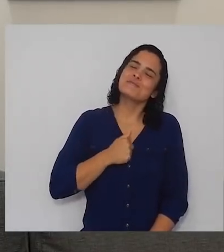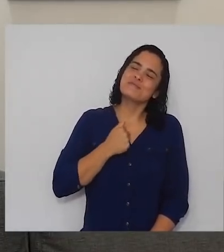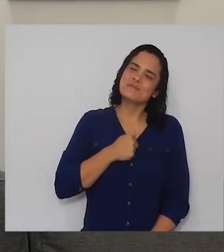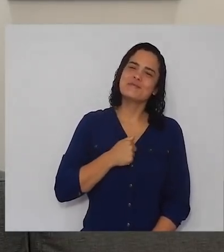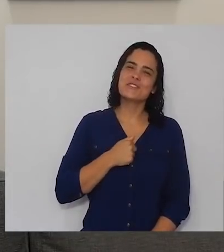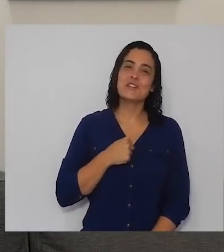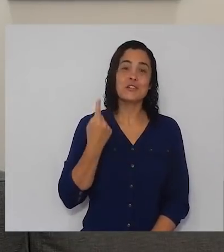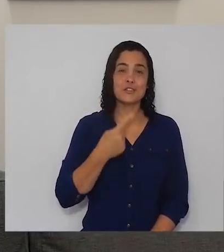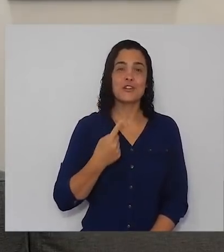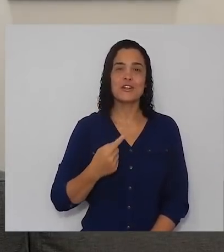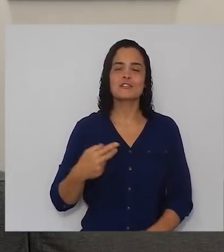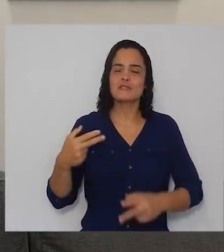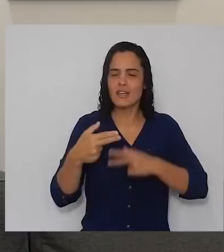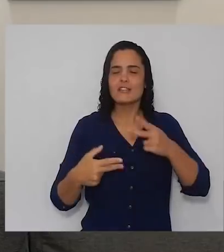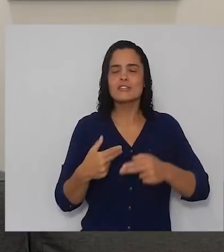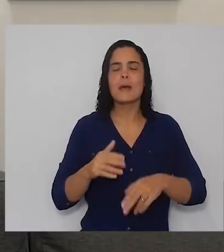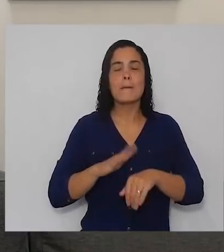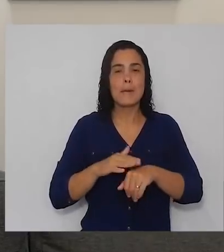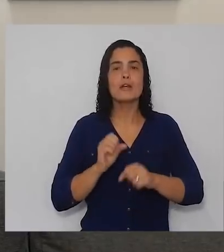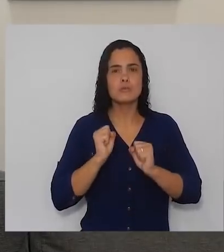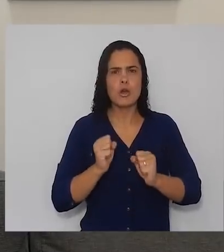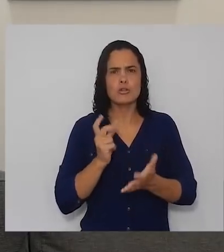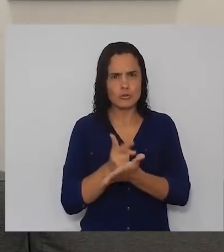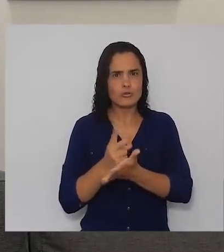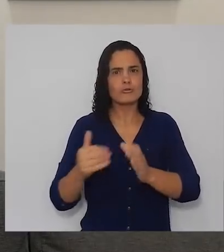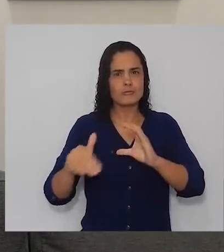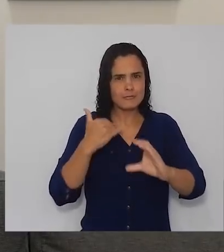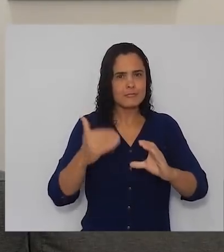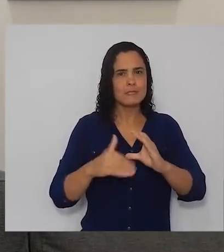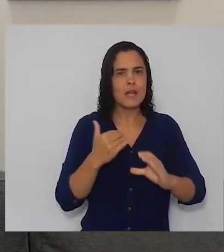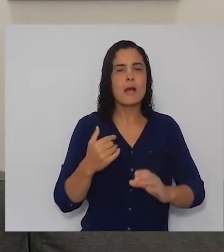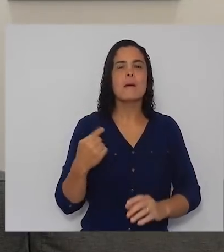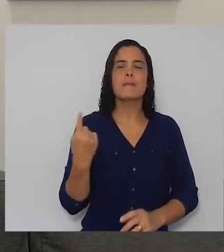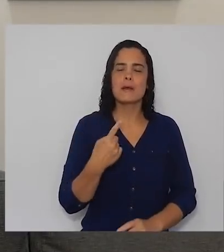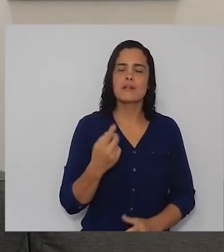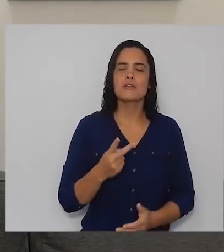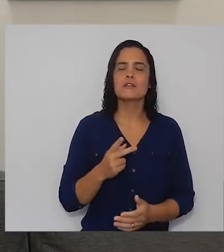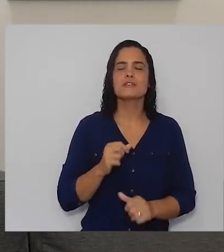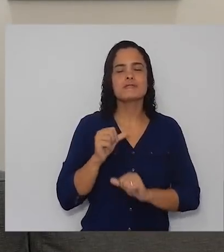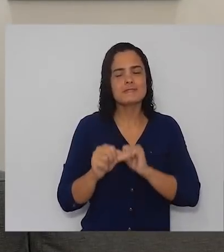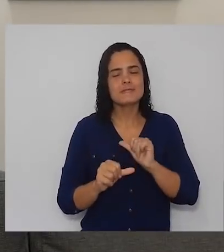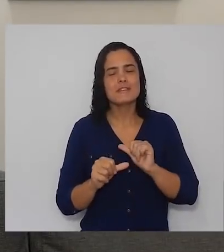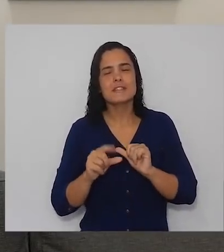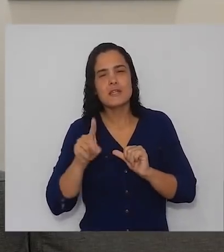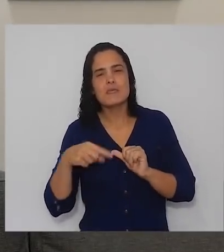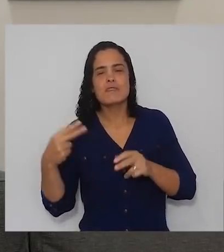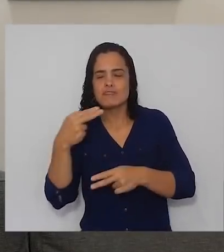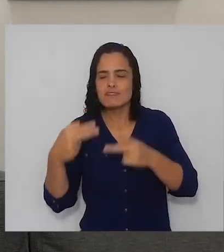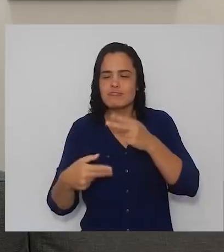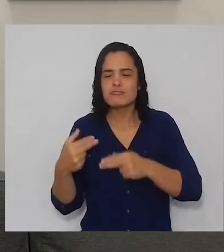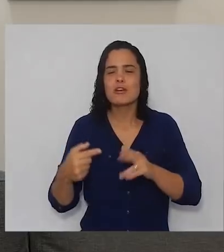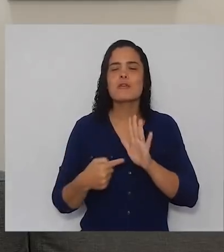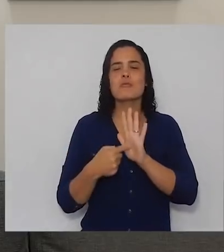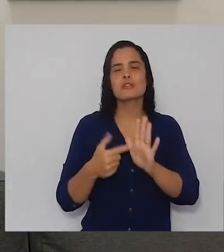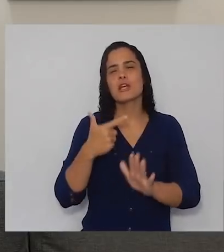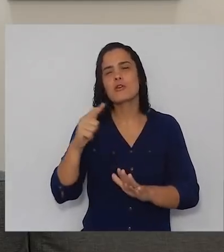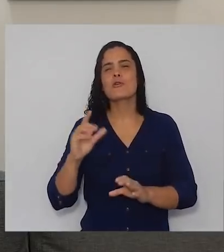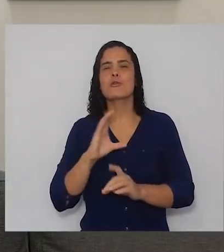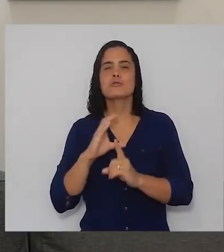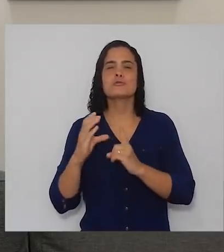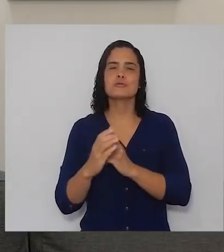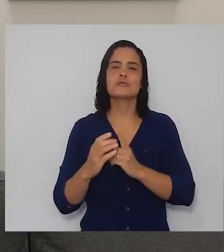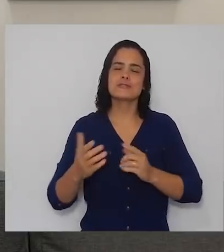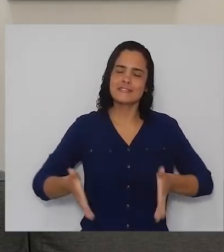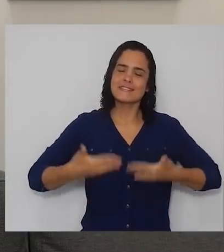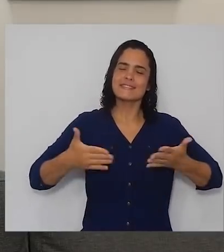culto, de maneira a sempre trazer à memória aquilo que renova em nós a esperança. É o momento em que vamos agora participar do